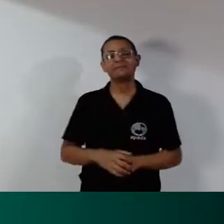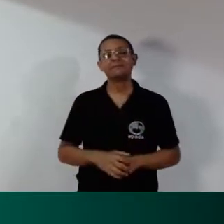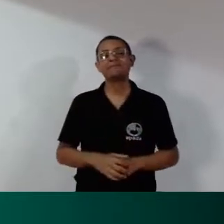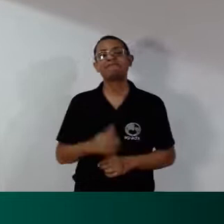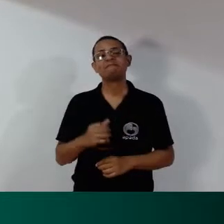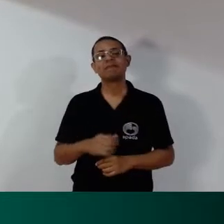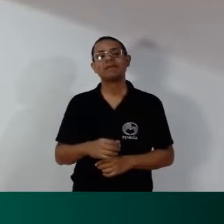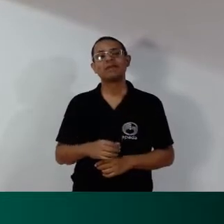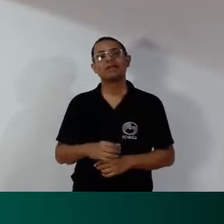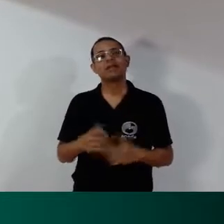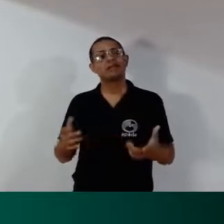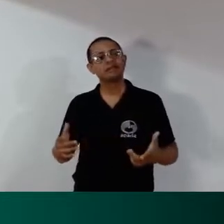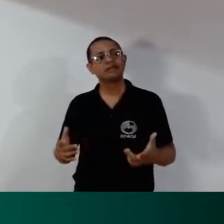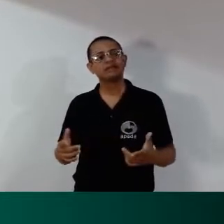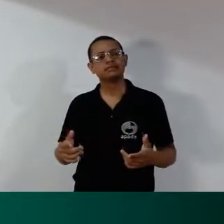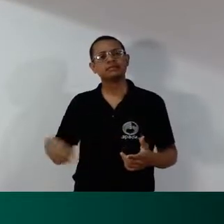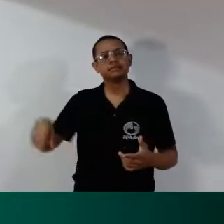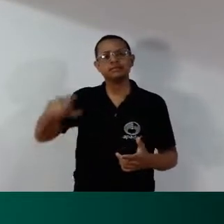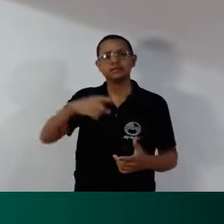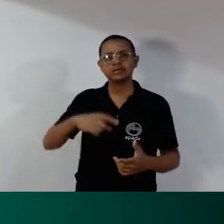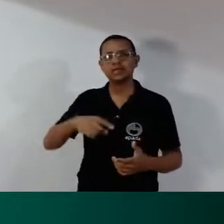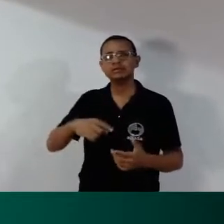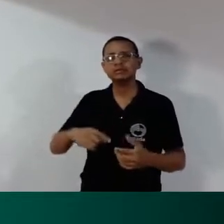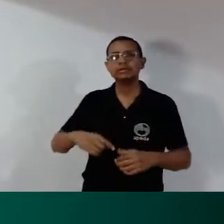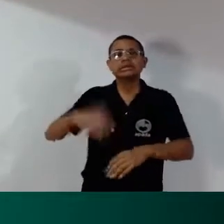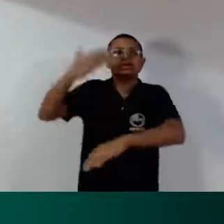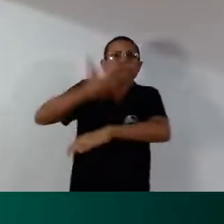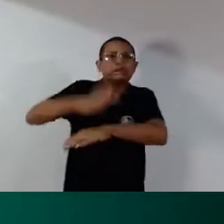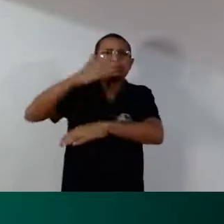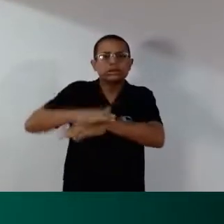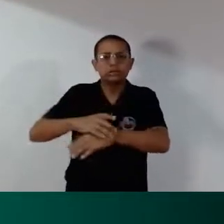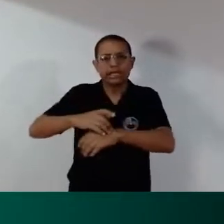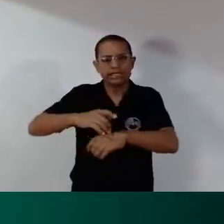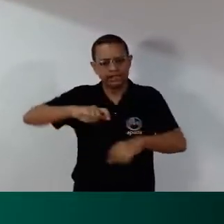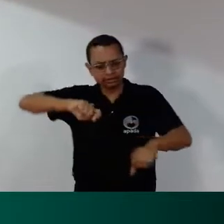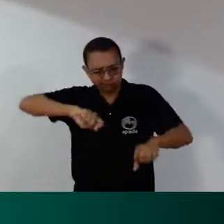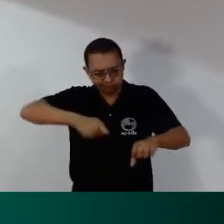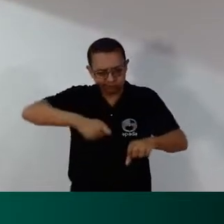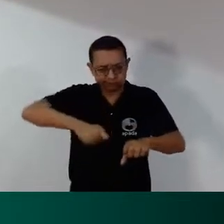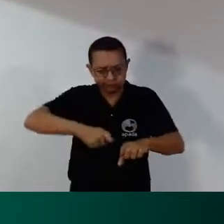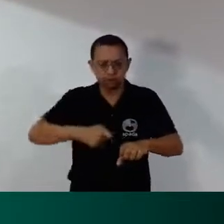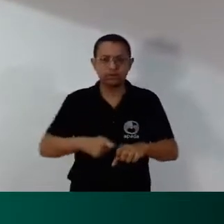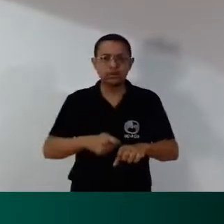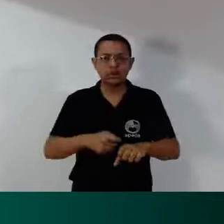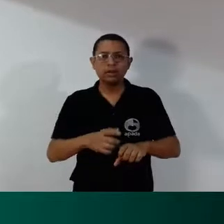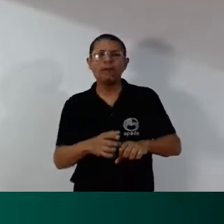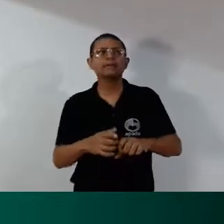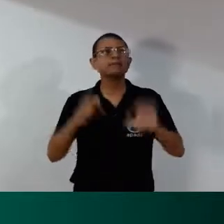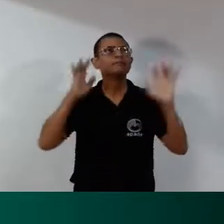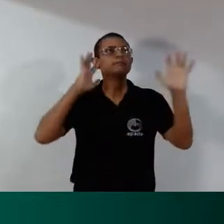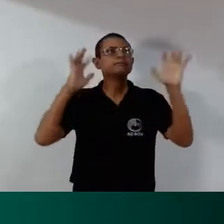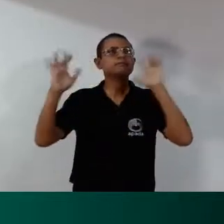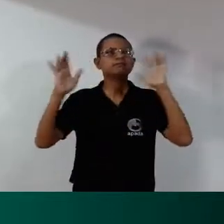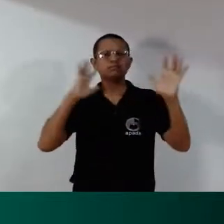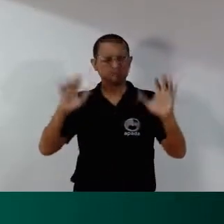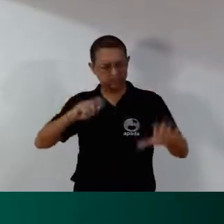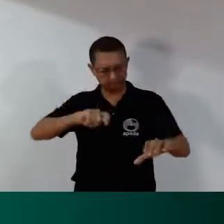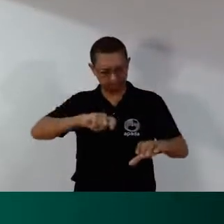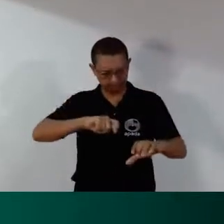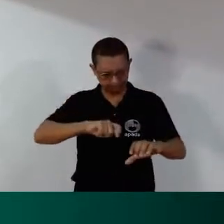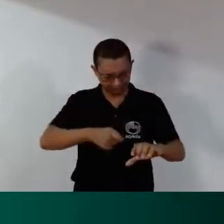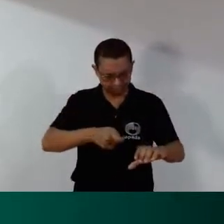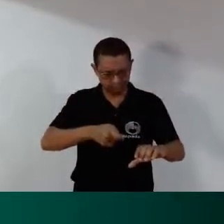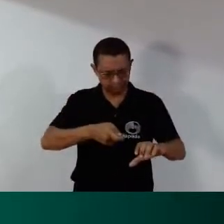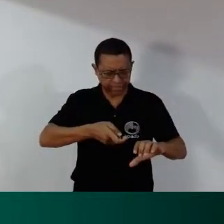apertar parafuso né você pa e repetir aquilo ali e você não questionar nem o jeito que você aperta o